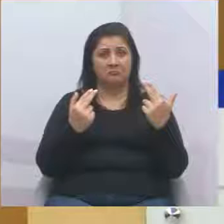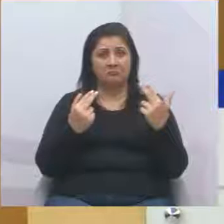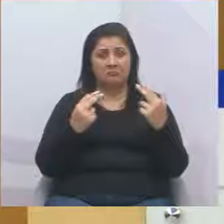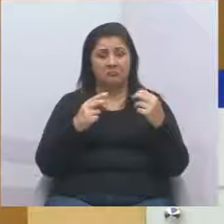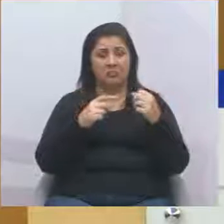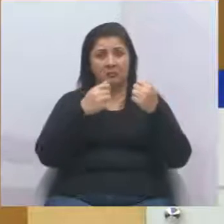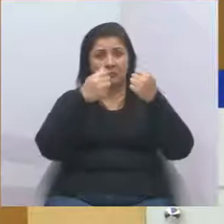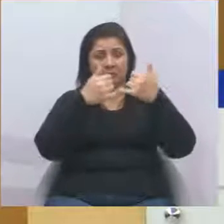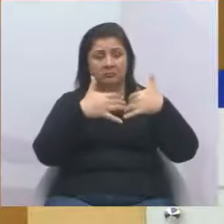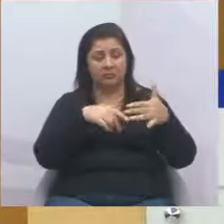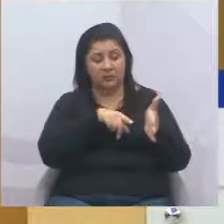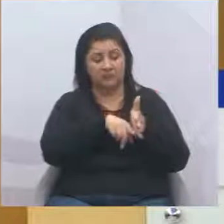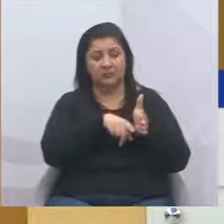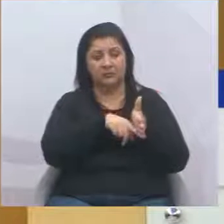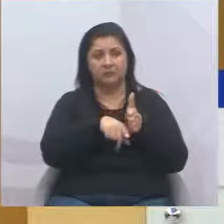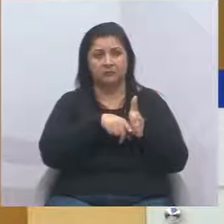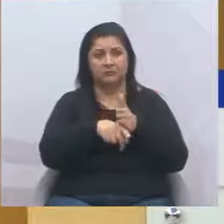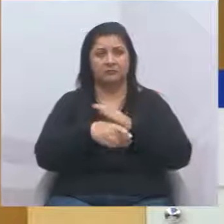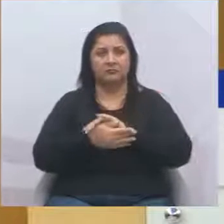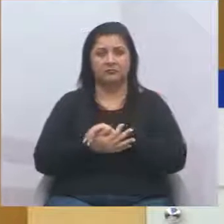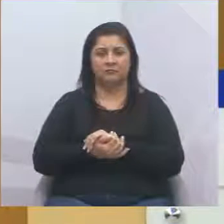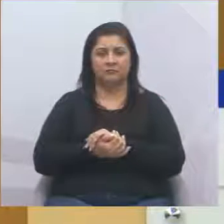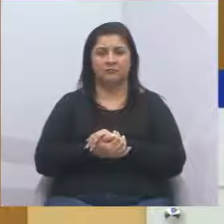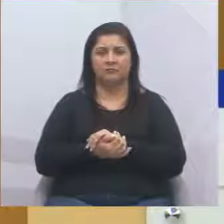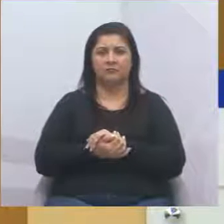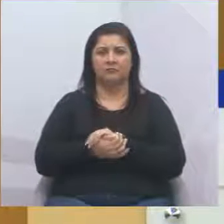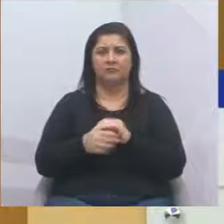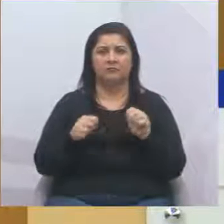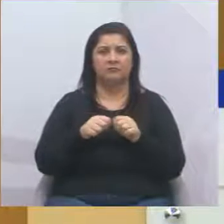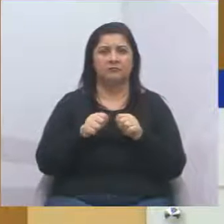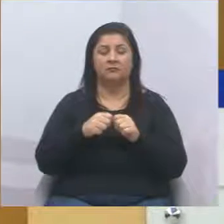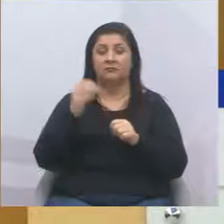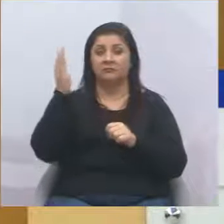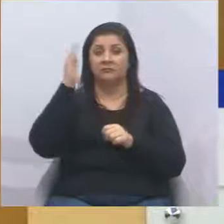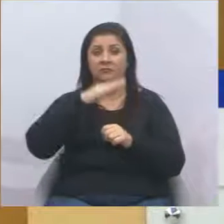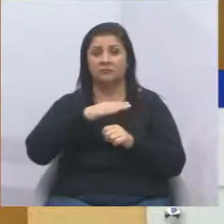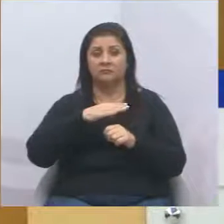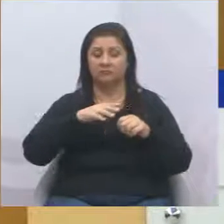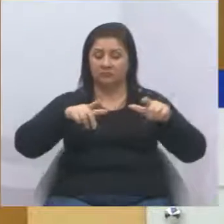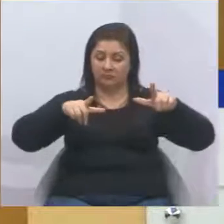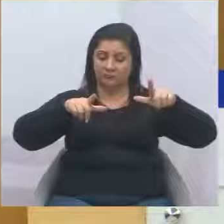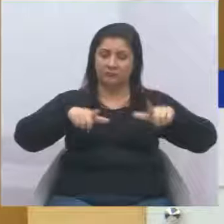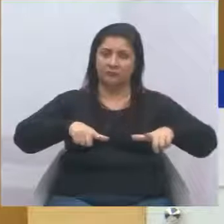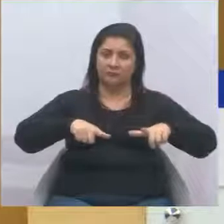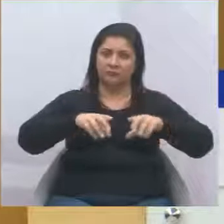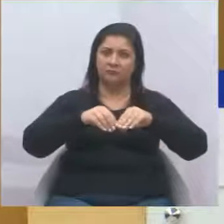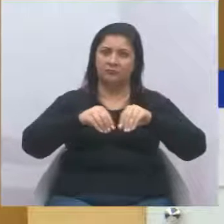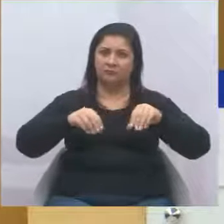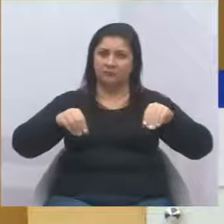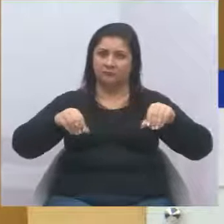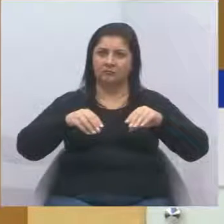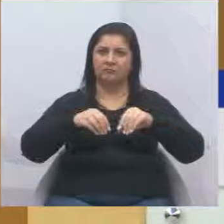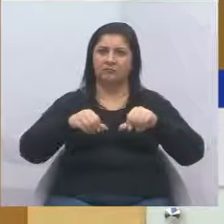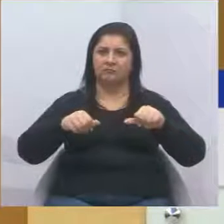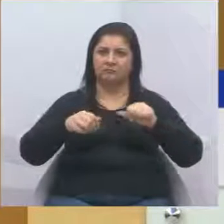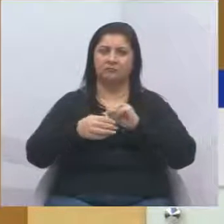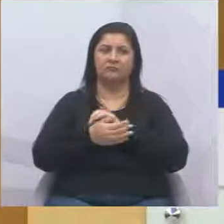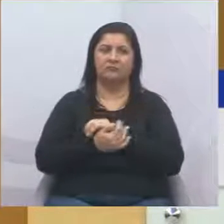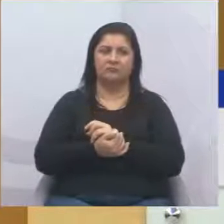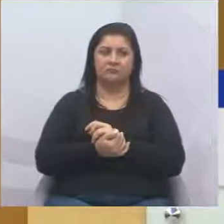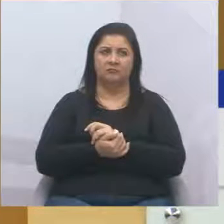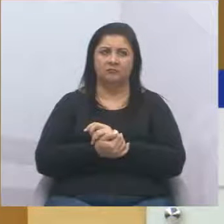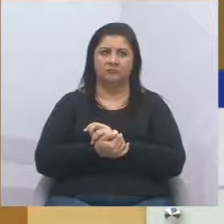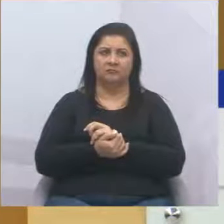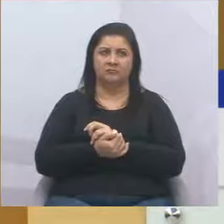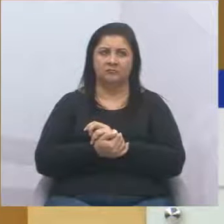A espécie afeta a resiliência, capacidade do ambiente e de se restabelecer após